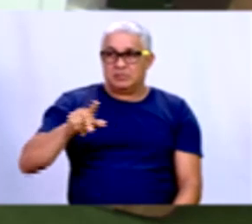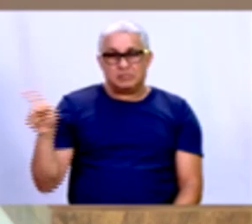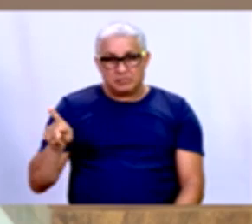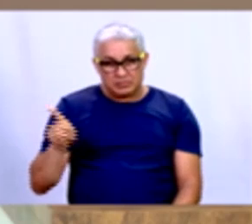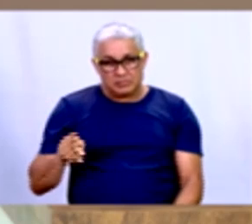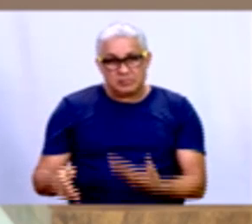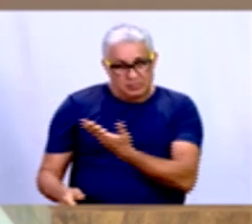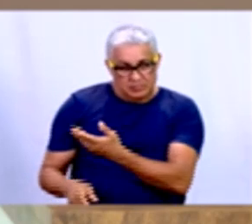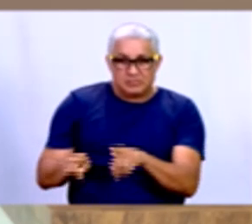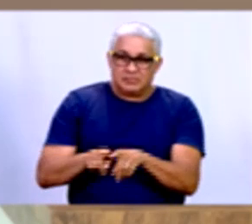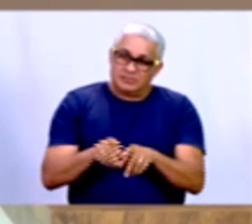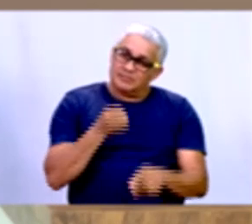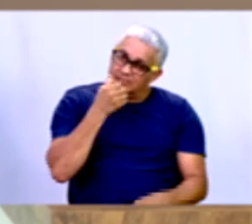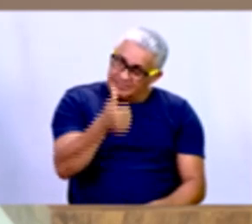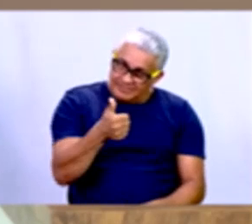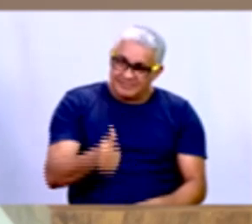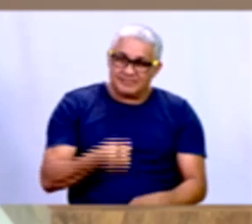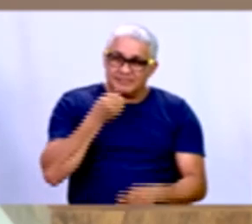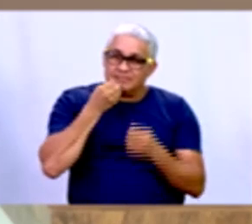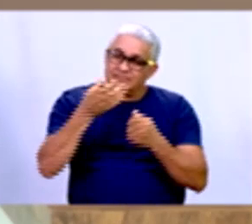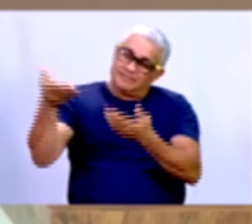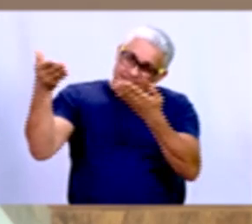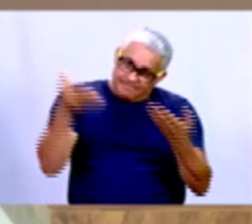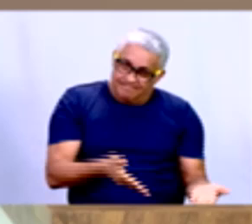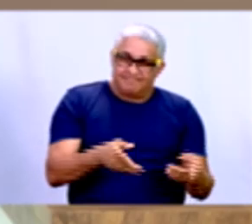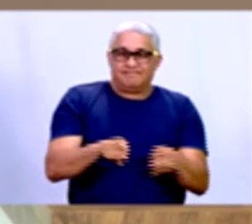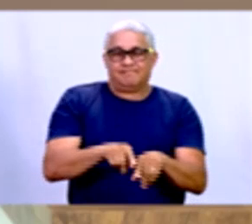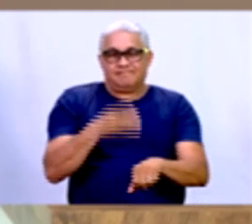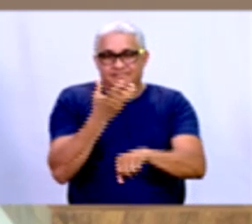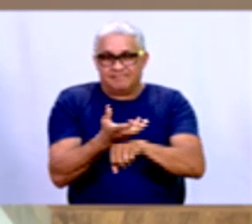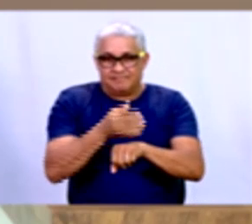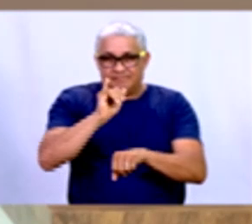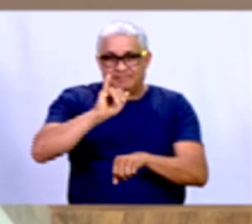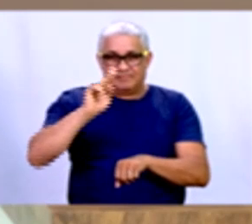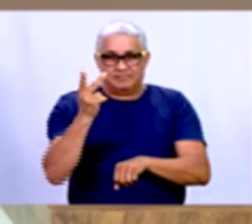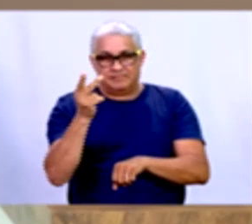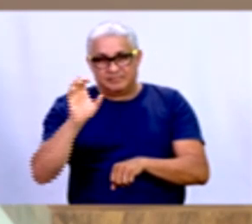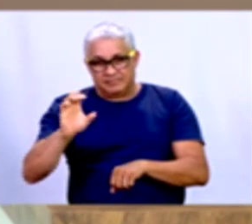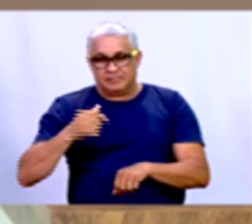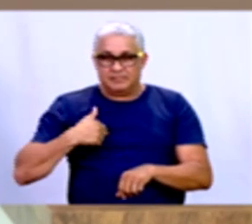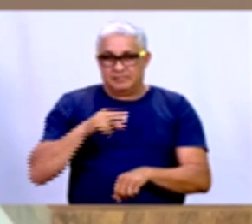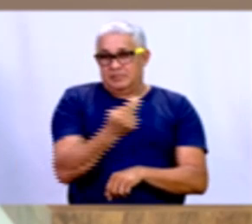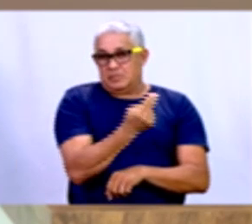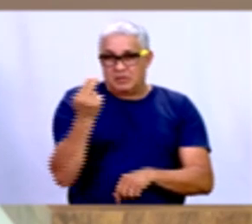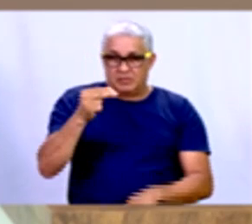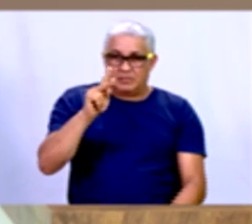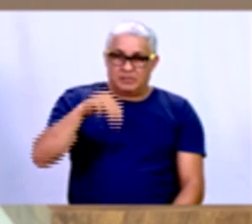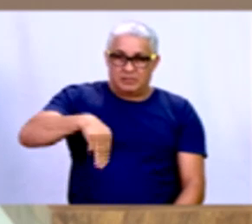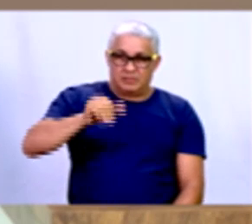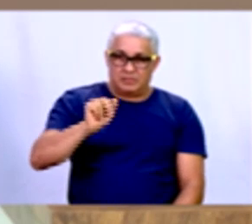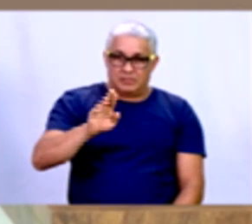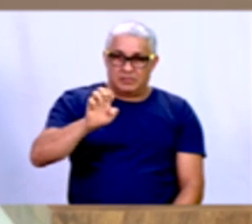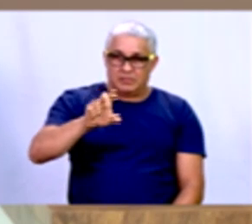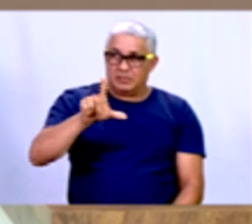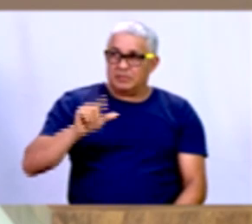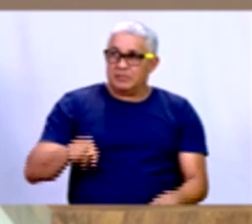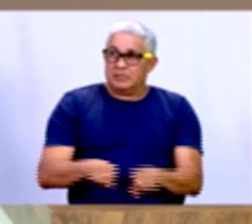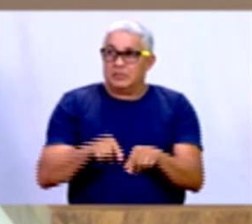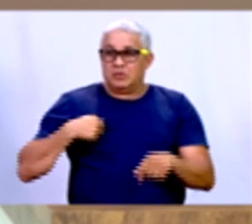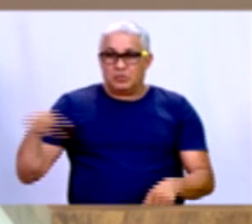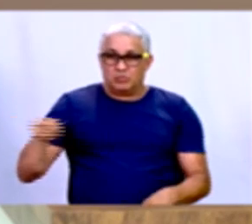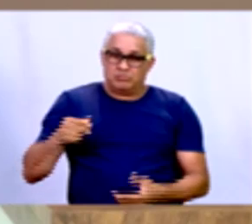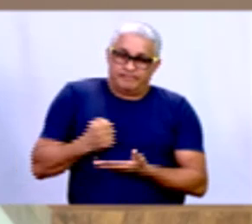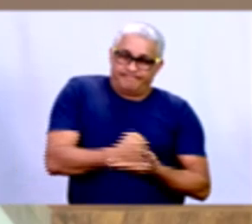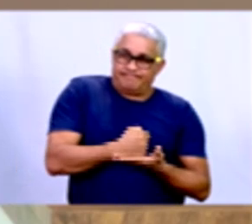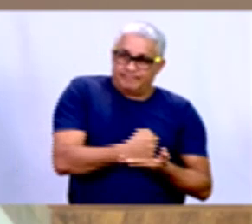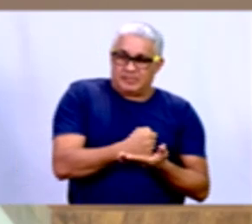Sabrina. Olá, pessoal. Sejam bem-vindos à disciplina de IHC. Meu nome é Marcel Rios e estou como professor